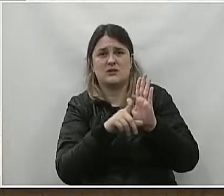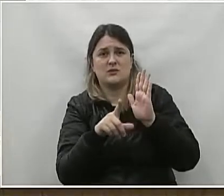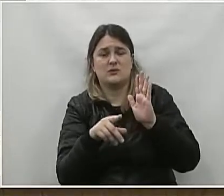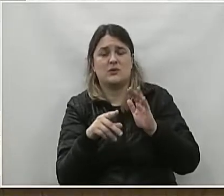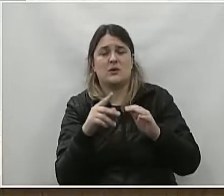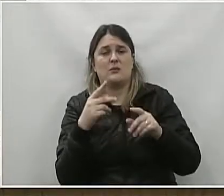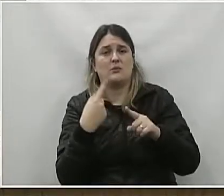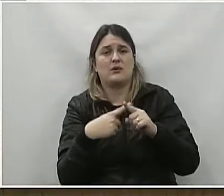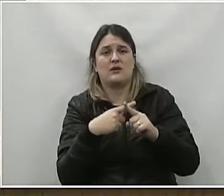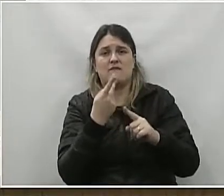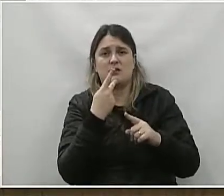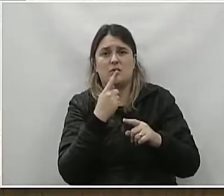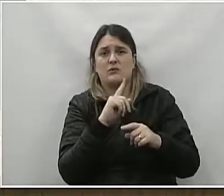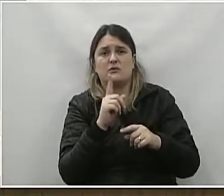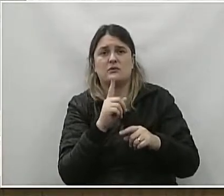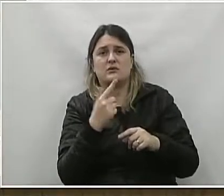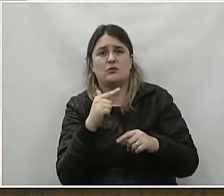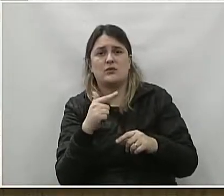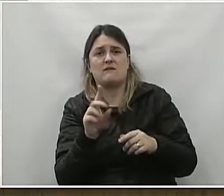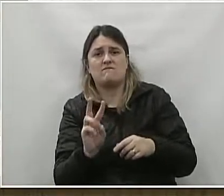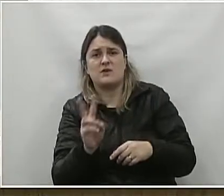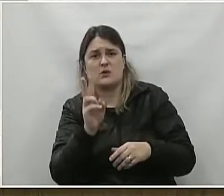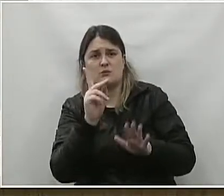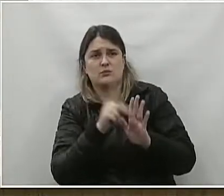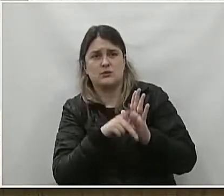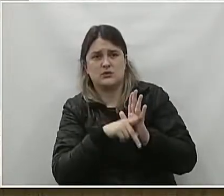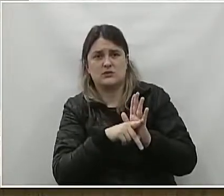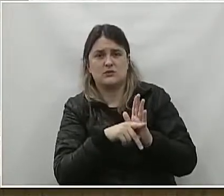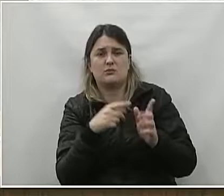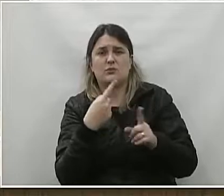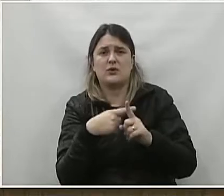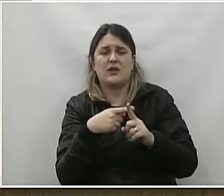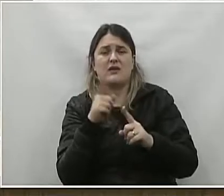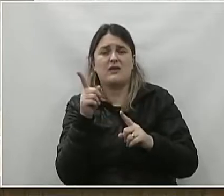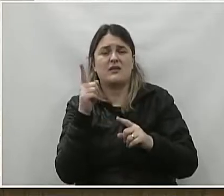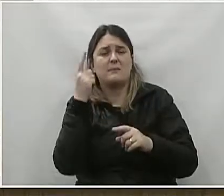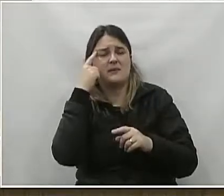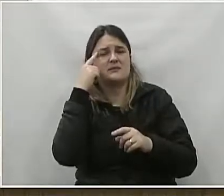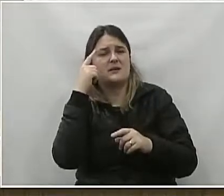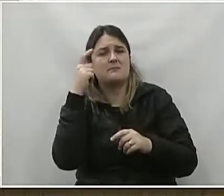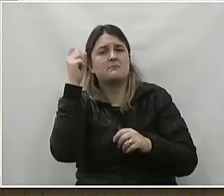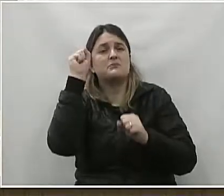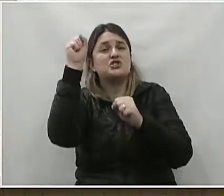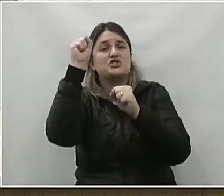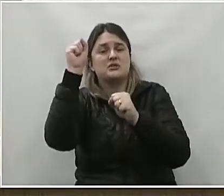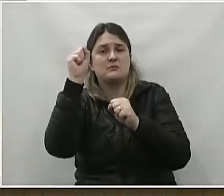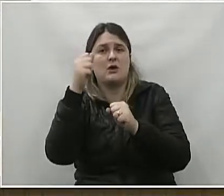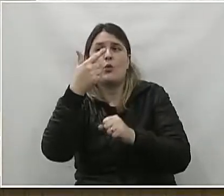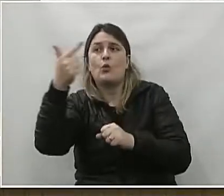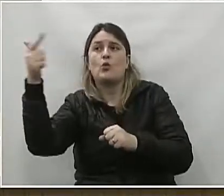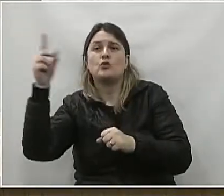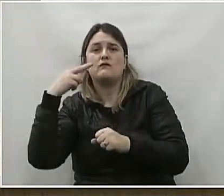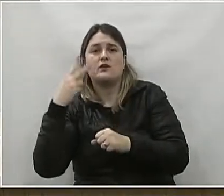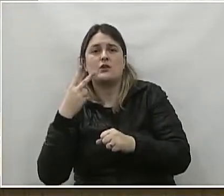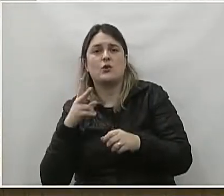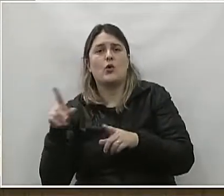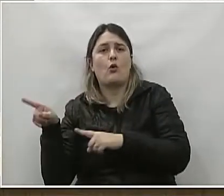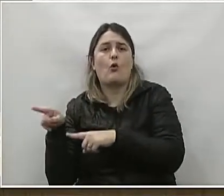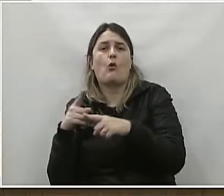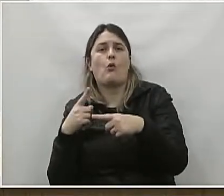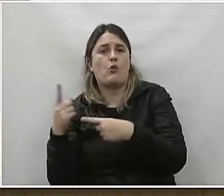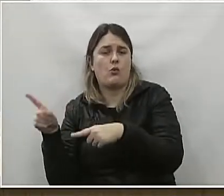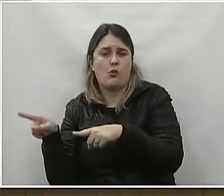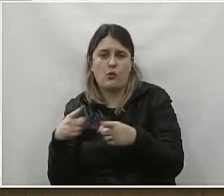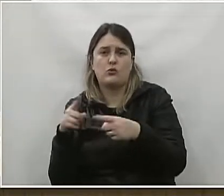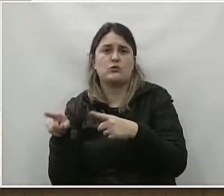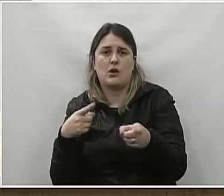dele, dizendo que não valia o projeto, porque joga para a torcida e quer jogar os vereadores tudo contra, dizendo que